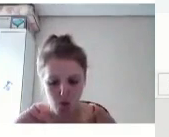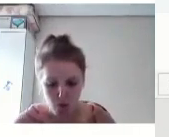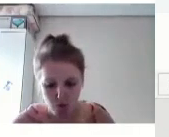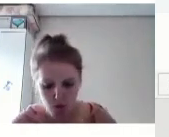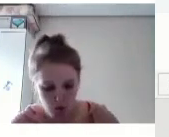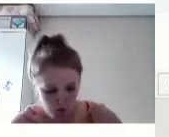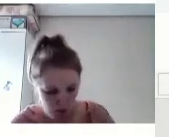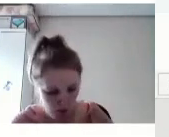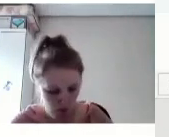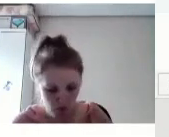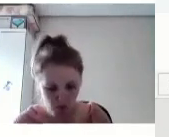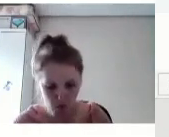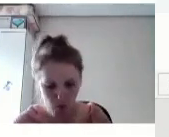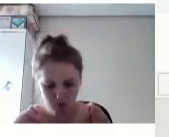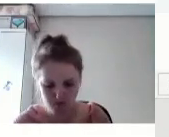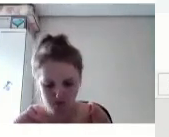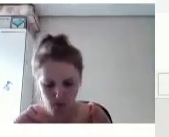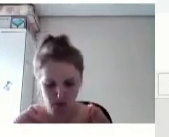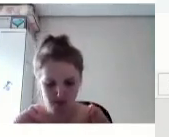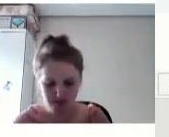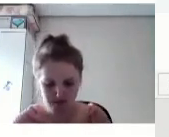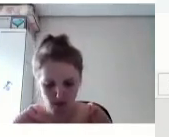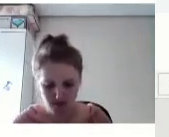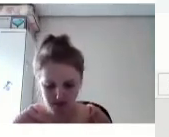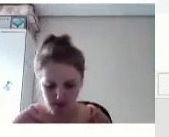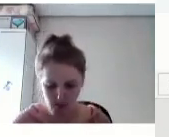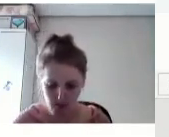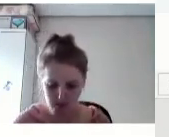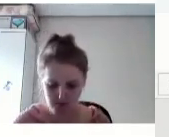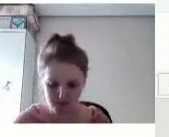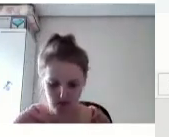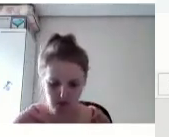dado o H, né? Muito bem.